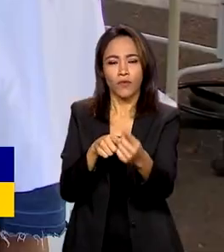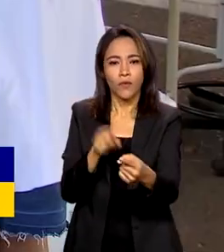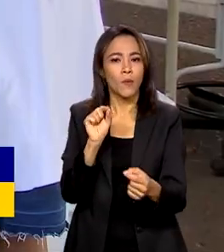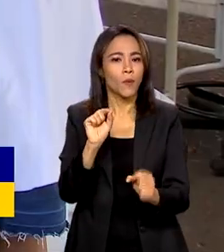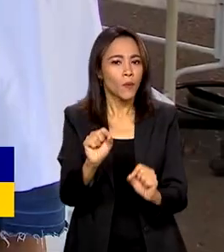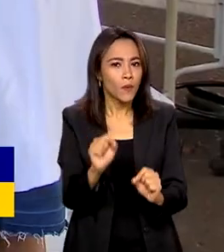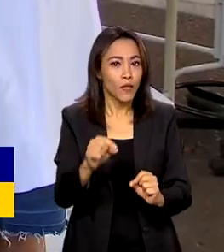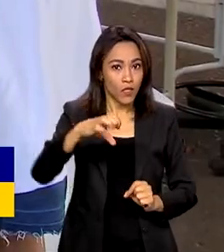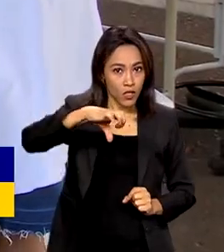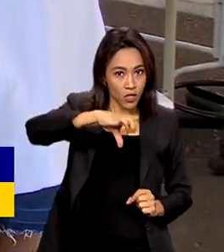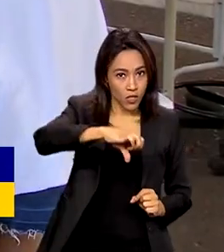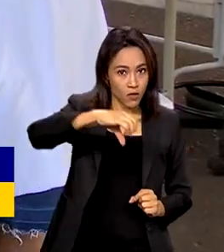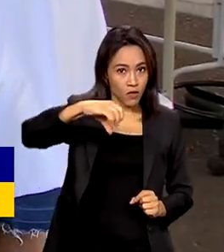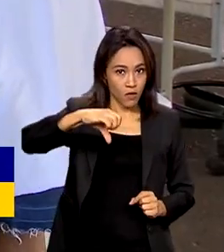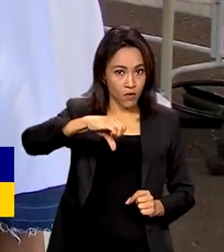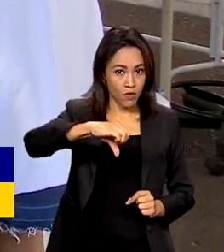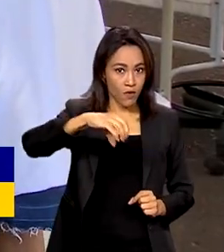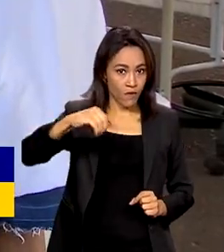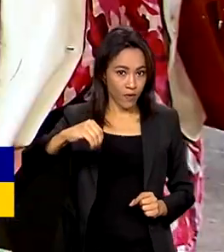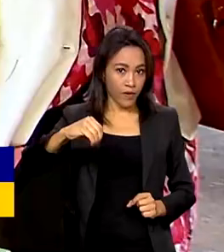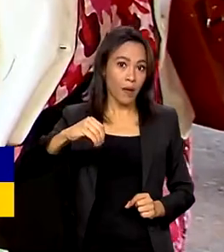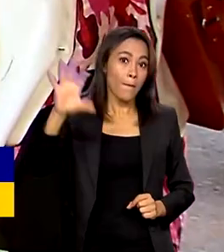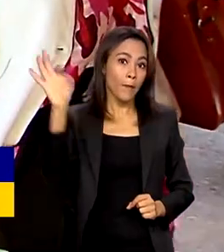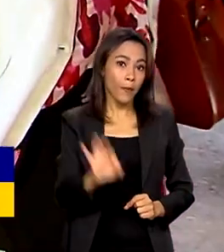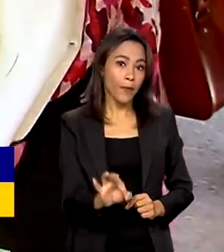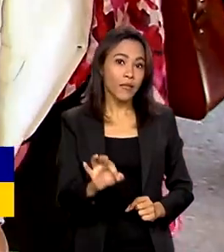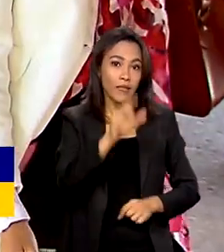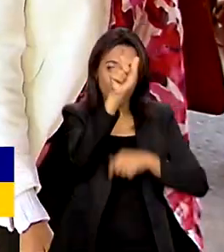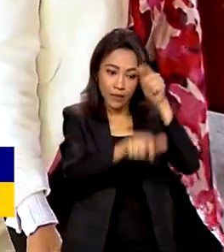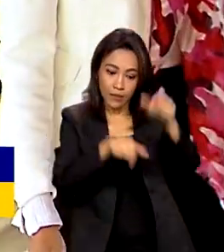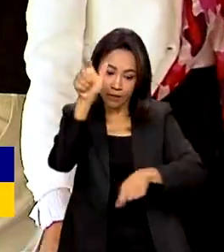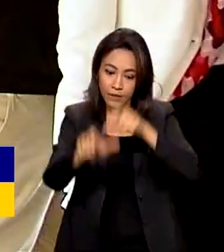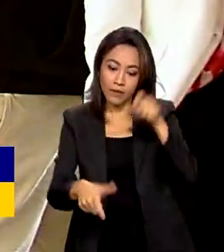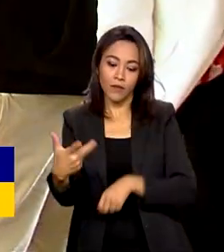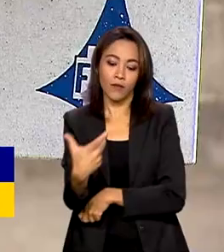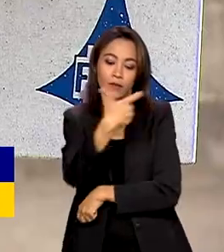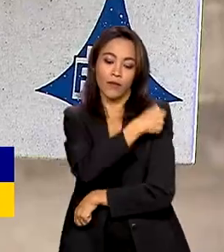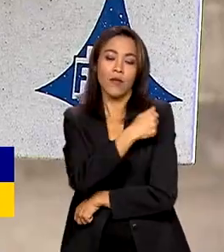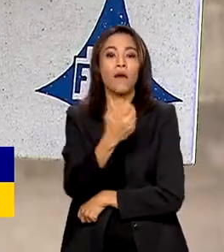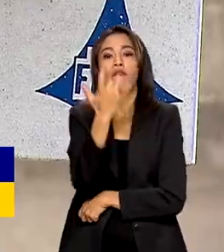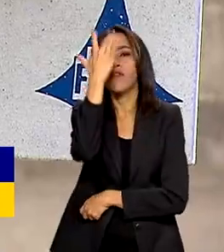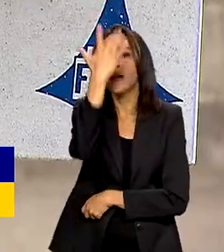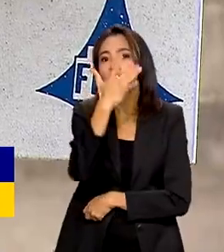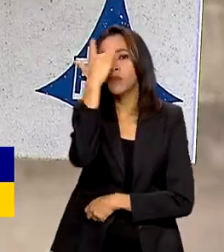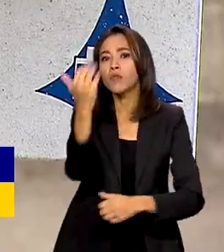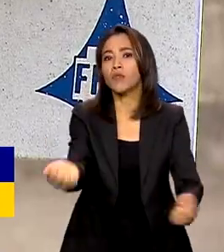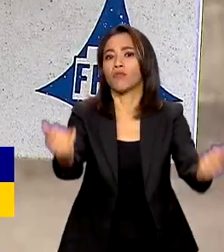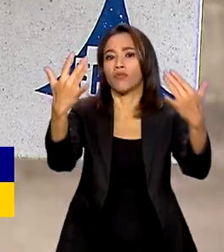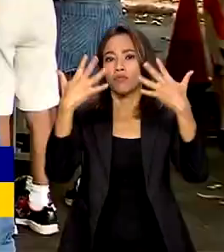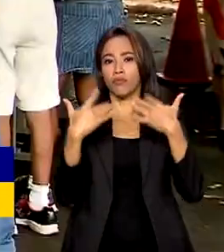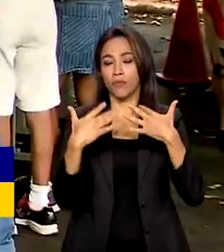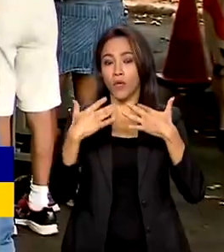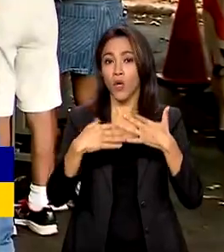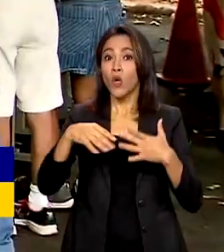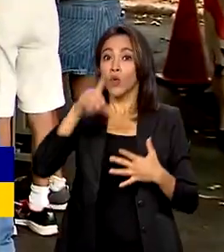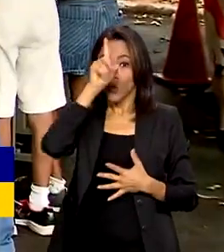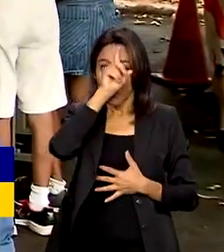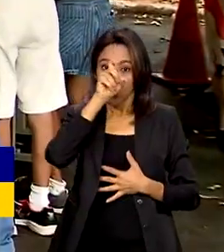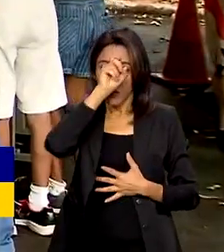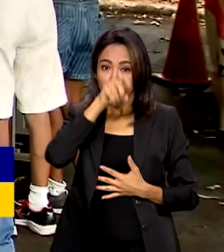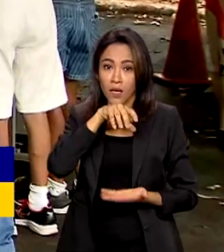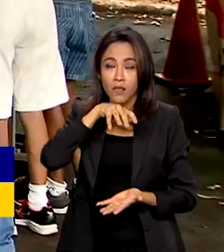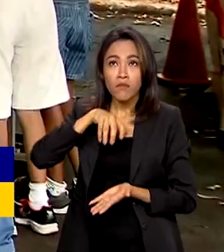cobertura de 90% da população. Para facilitar a ida das pessoas, as unidades de saúde, em